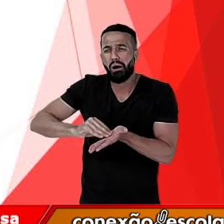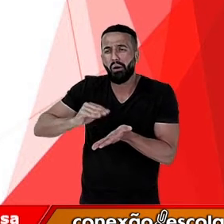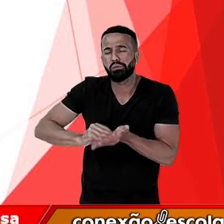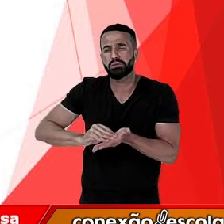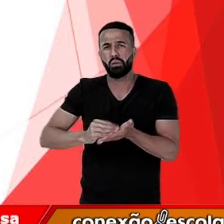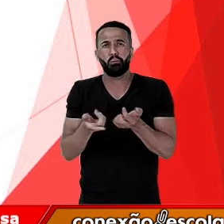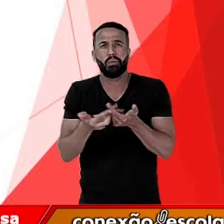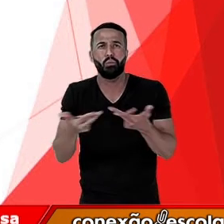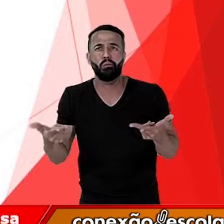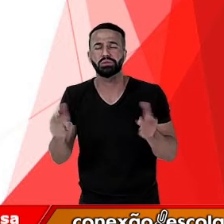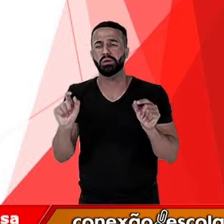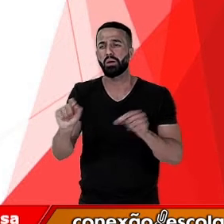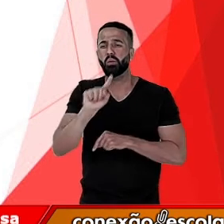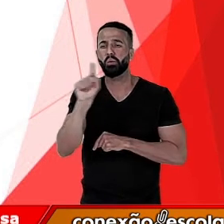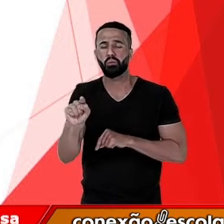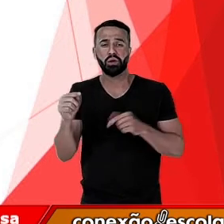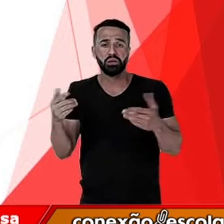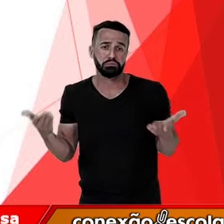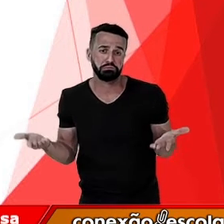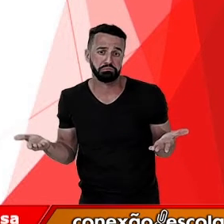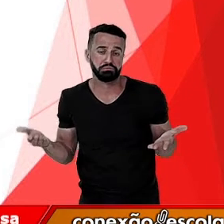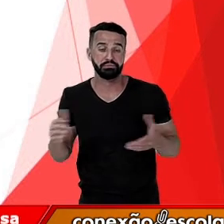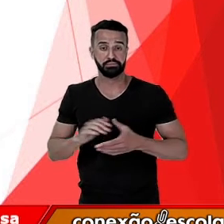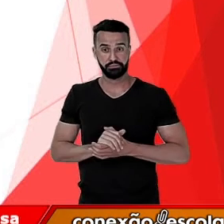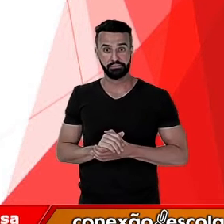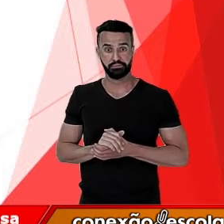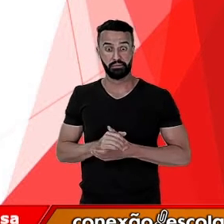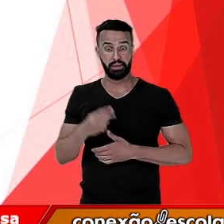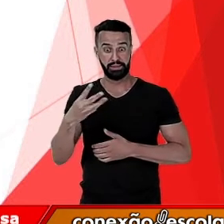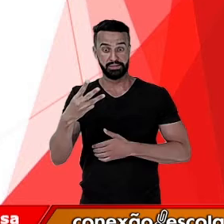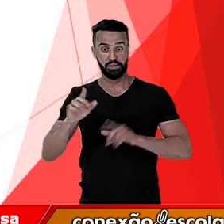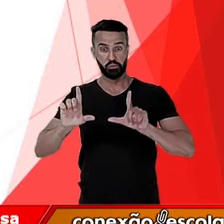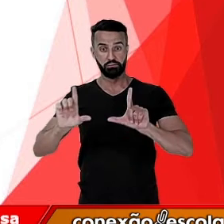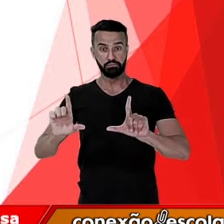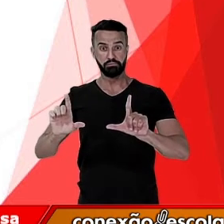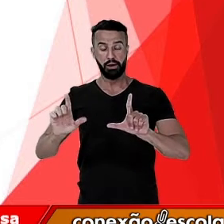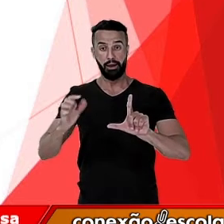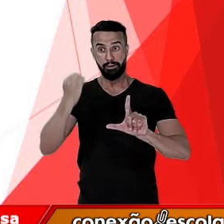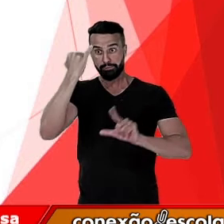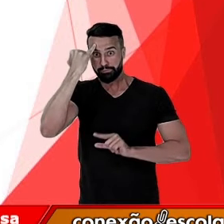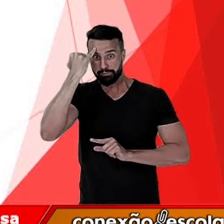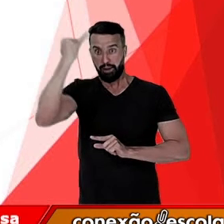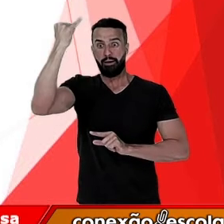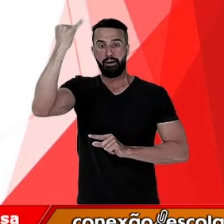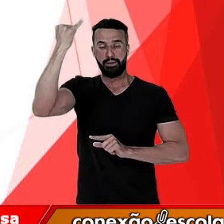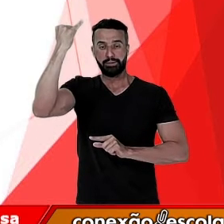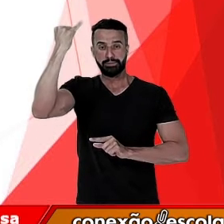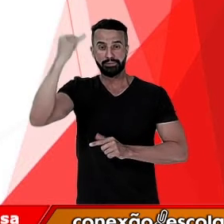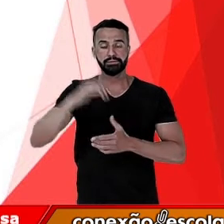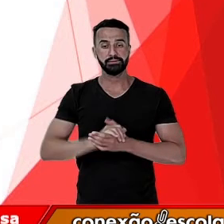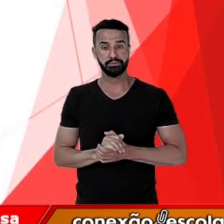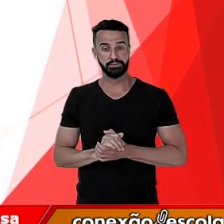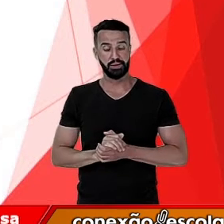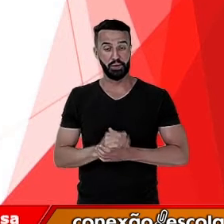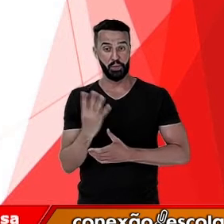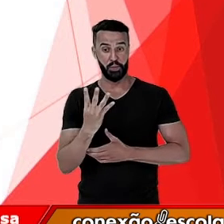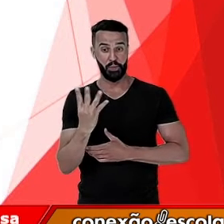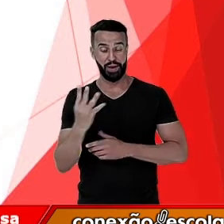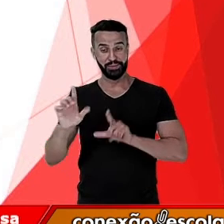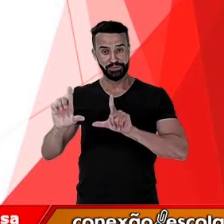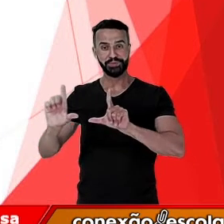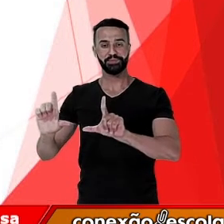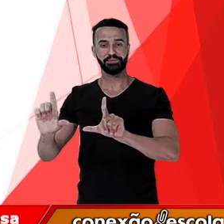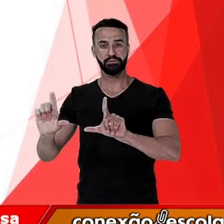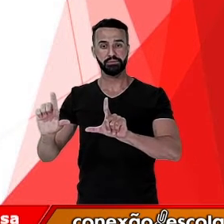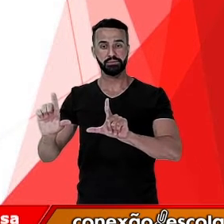será? No terceiro quadrinho, Seninha tem uma ideia. E aí no quarto quadrinho nós vemos